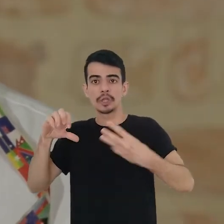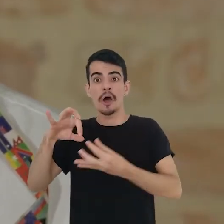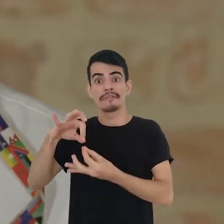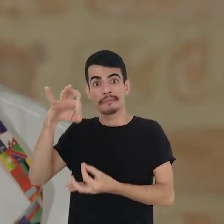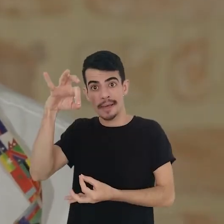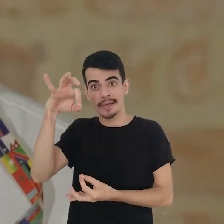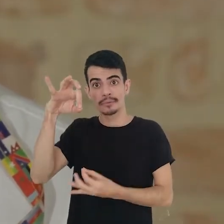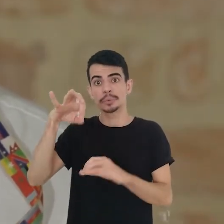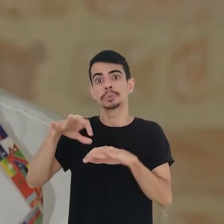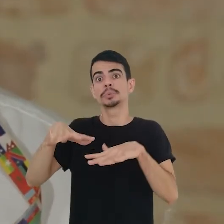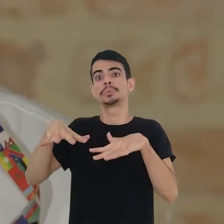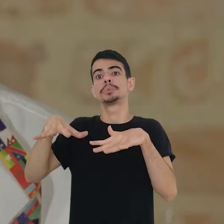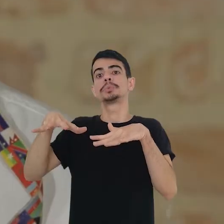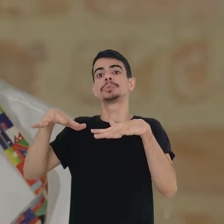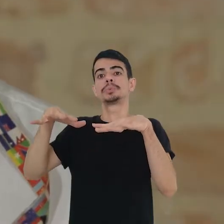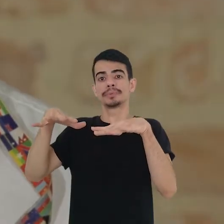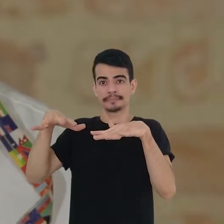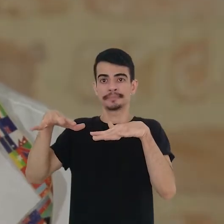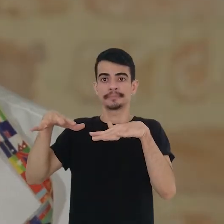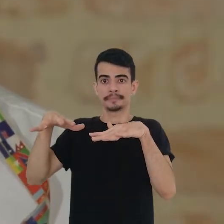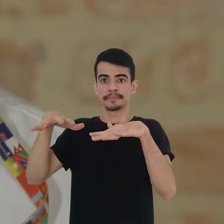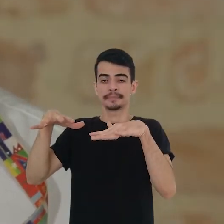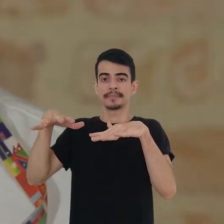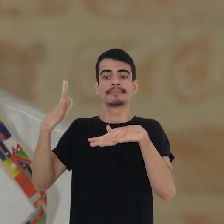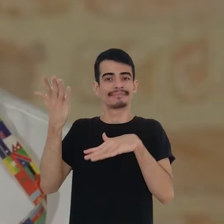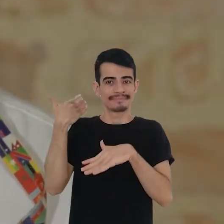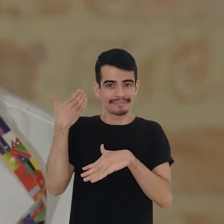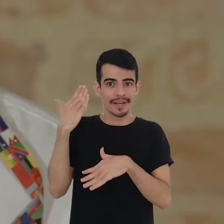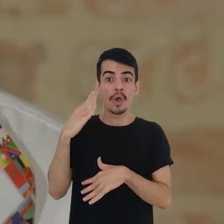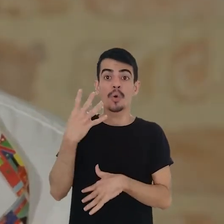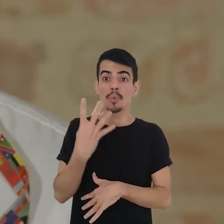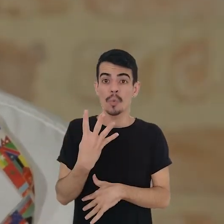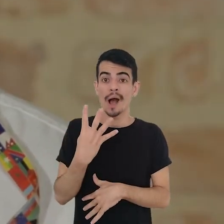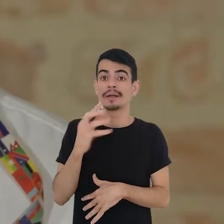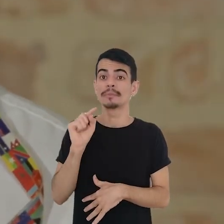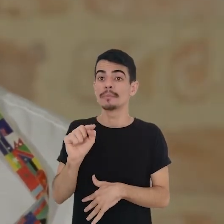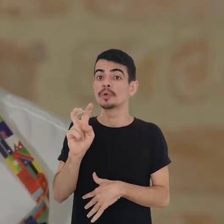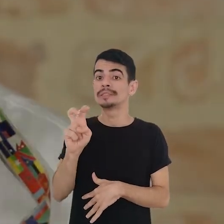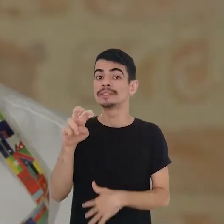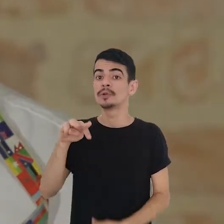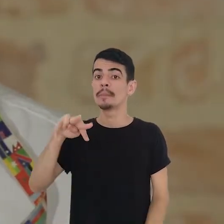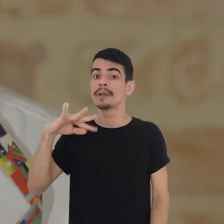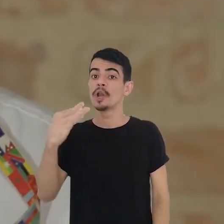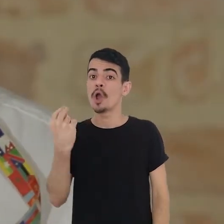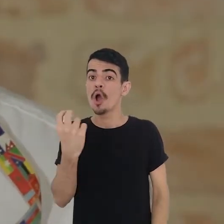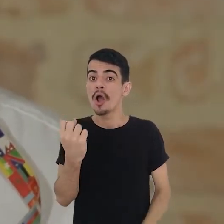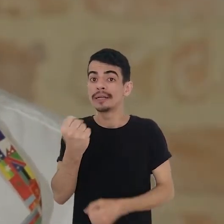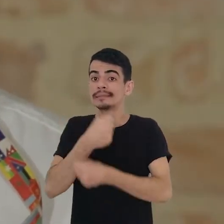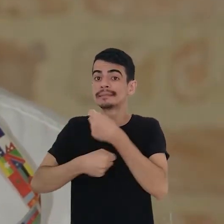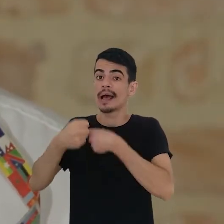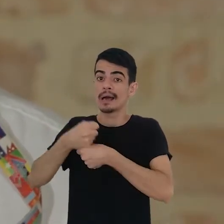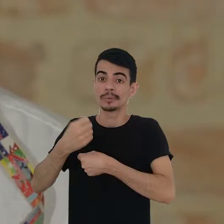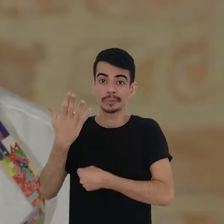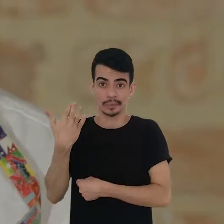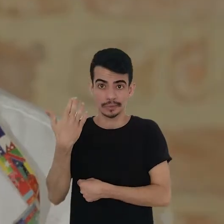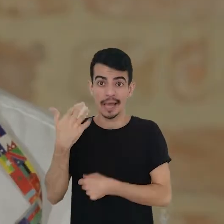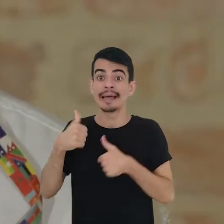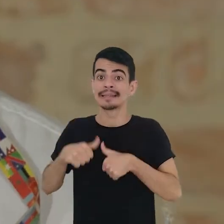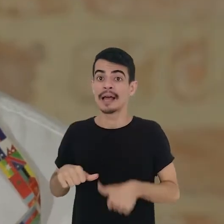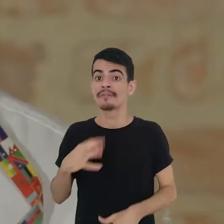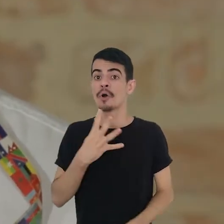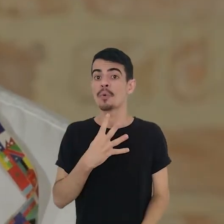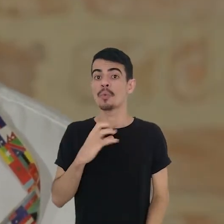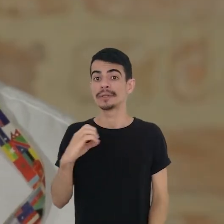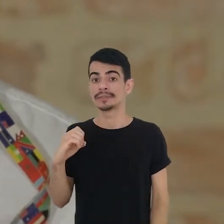metros, observados há 4,5 milhões de anos, num cenário de 400 ppm de